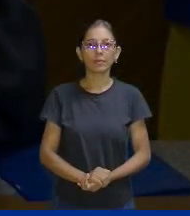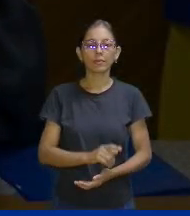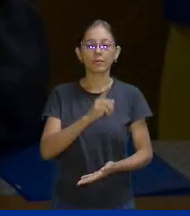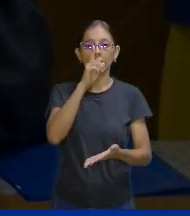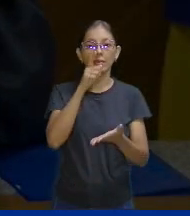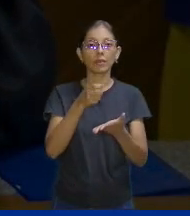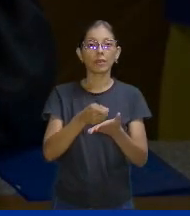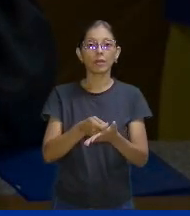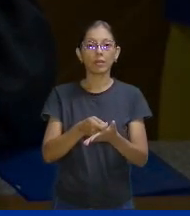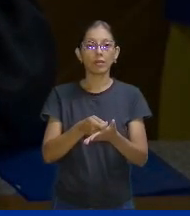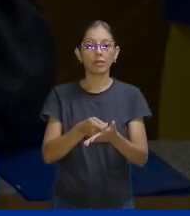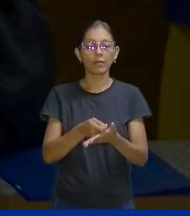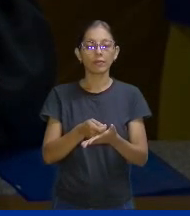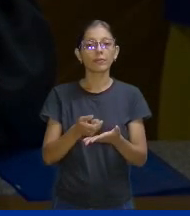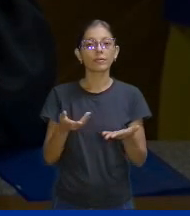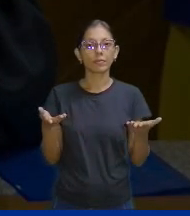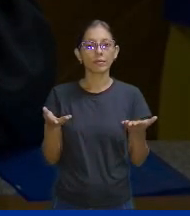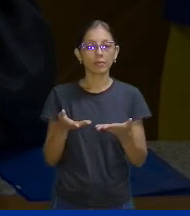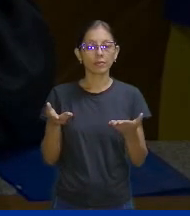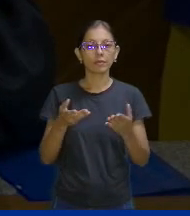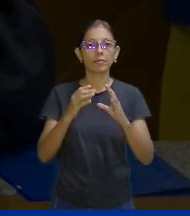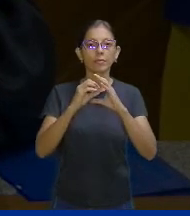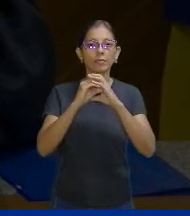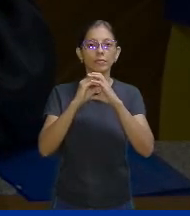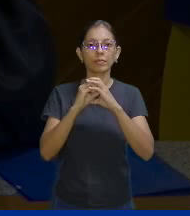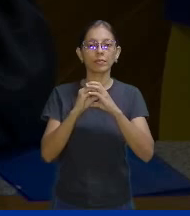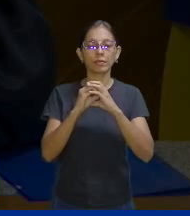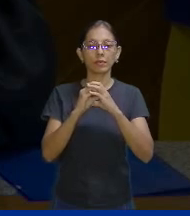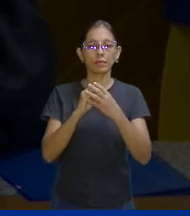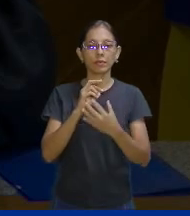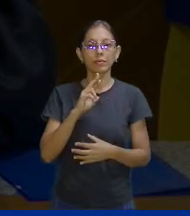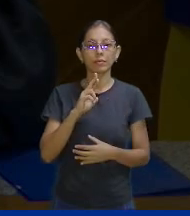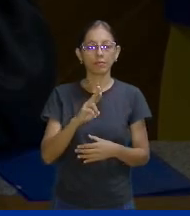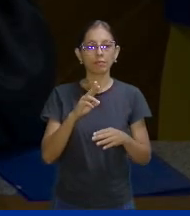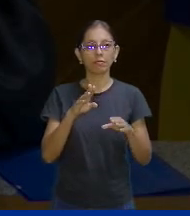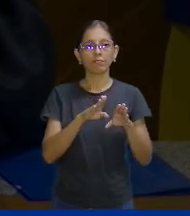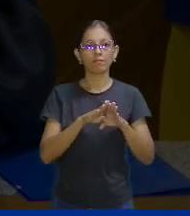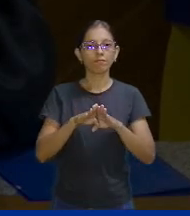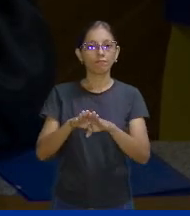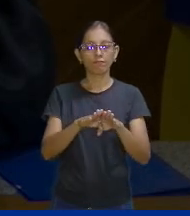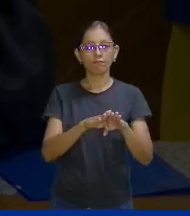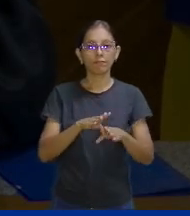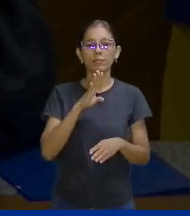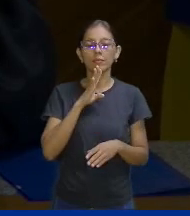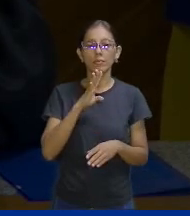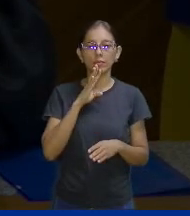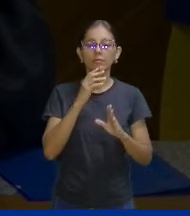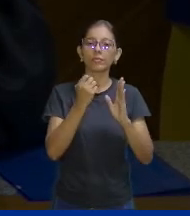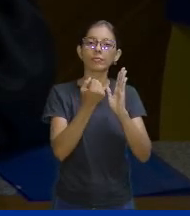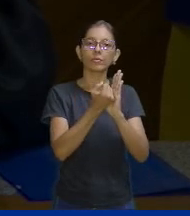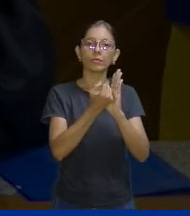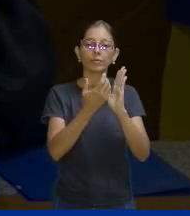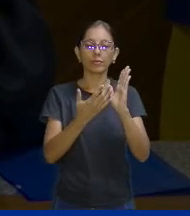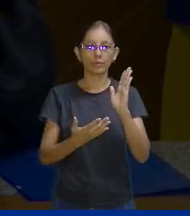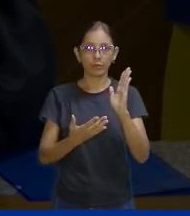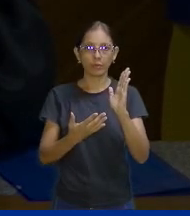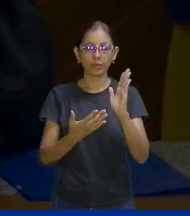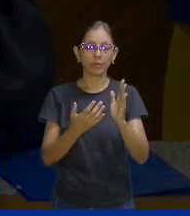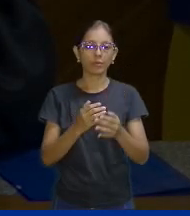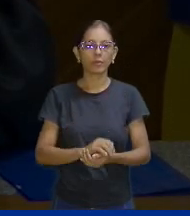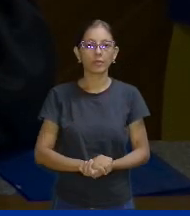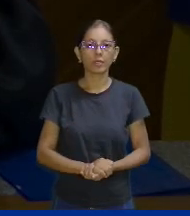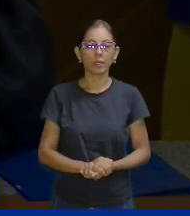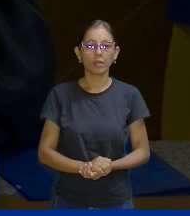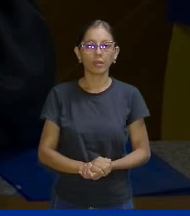Decisão. No Tribunal Regional Eleitoral do Amapá, por unanimidade, conheceu dos embargos de declaração e, no